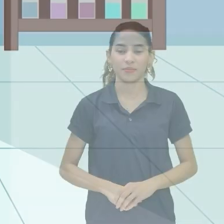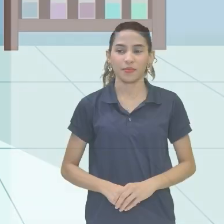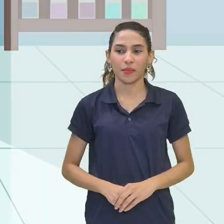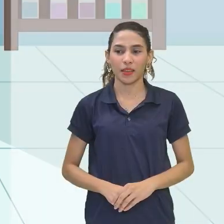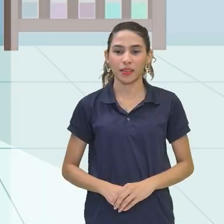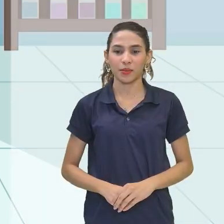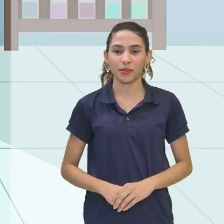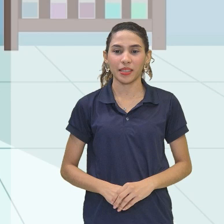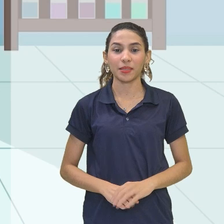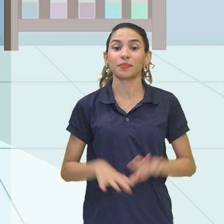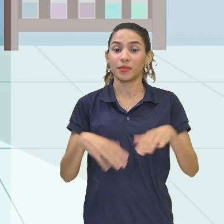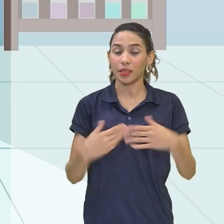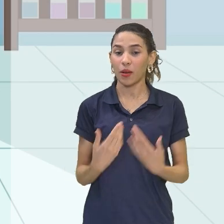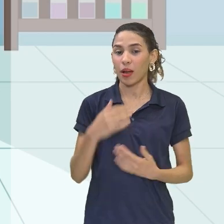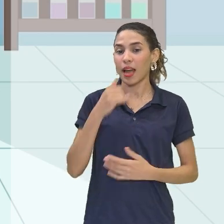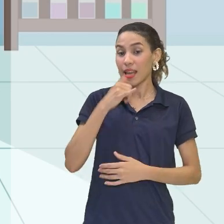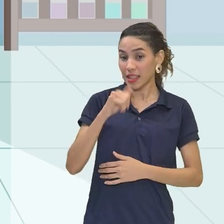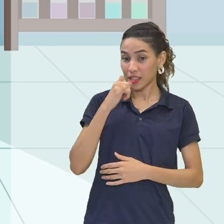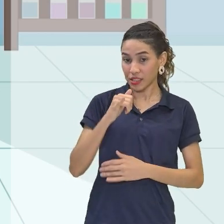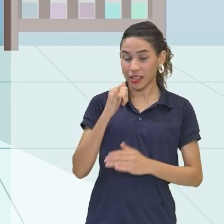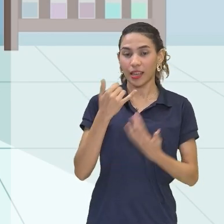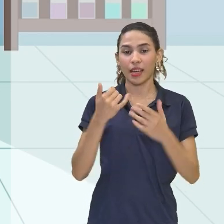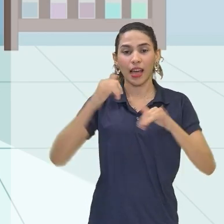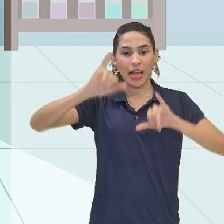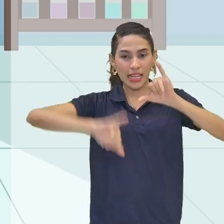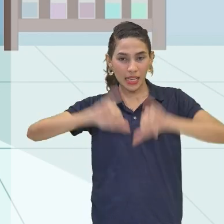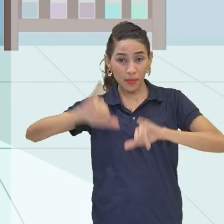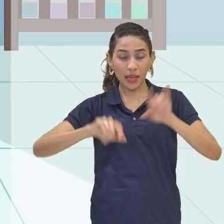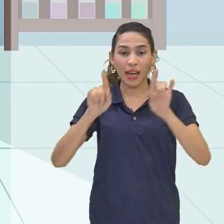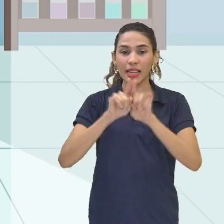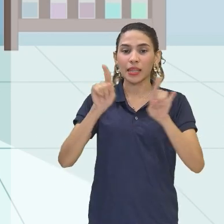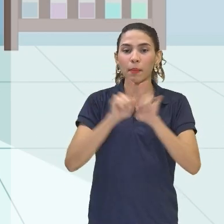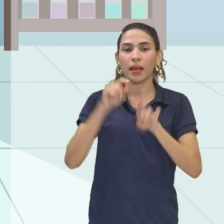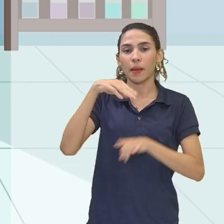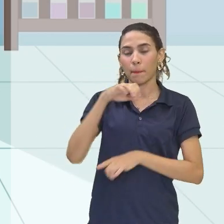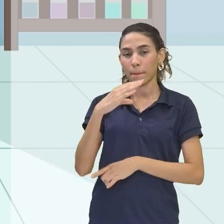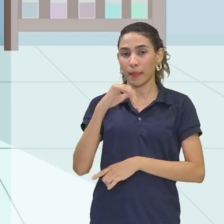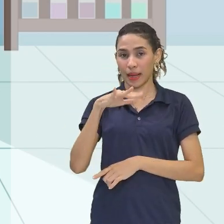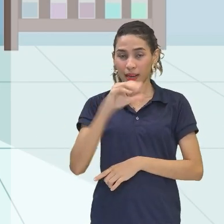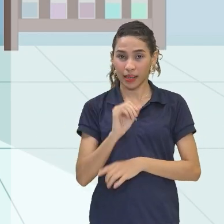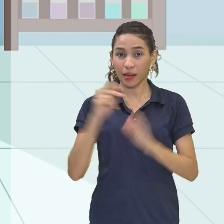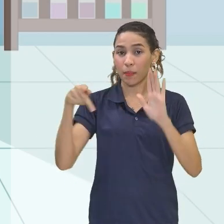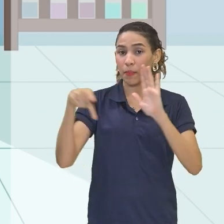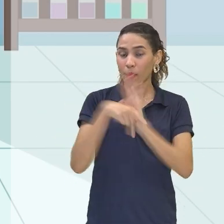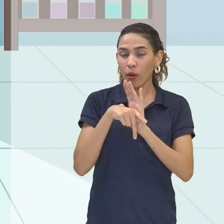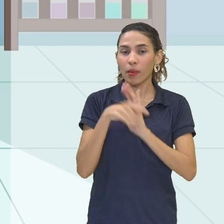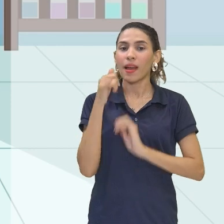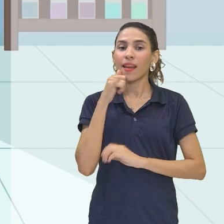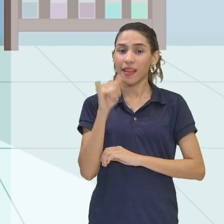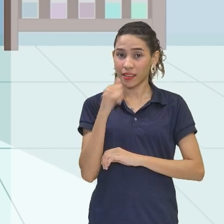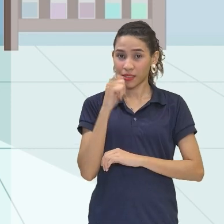energia química e a mecânica em quê? Em energia elétrica. Viram aí, ó, que a